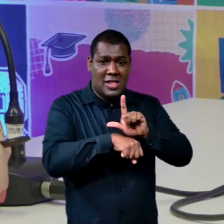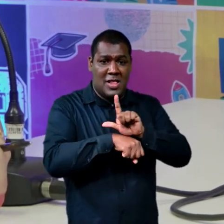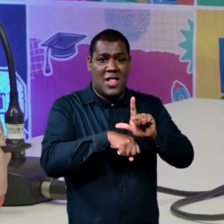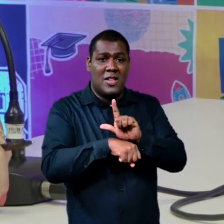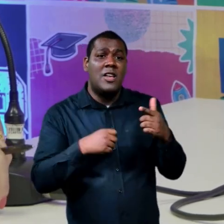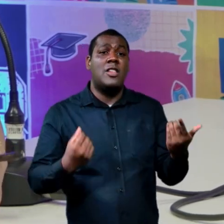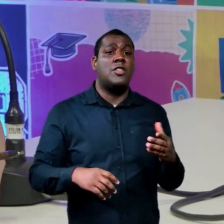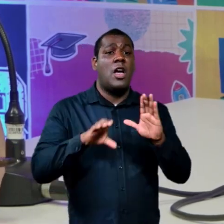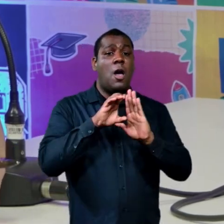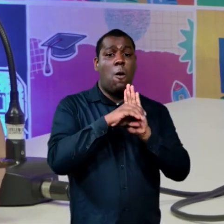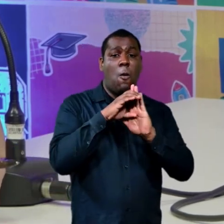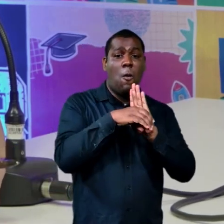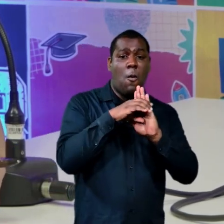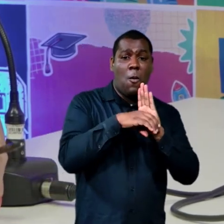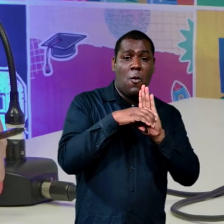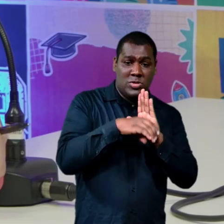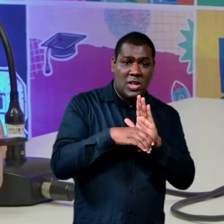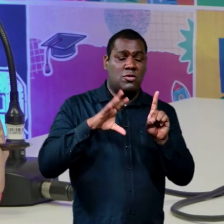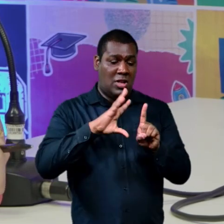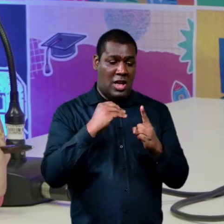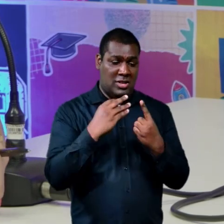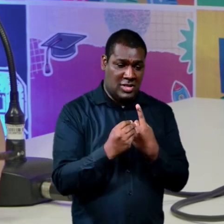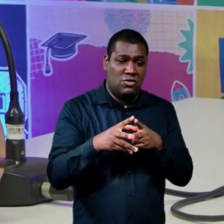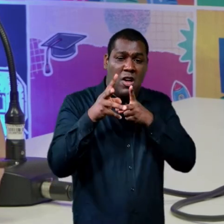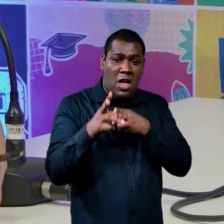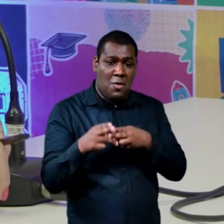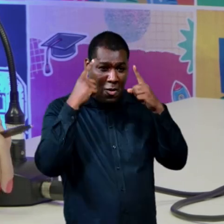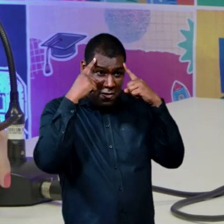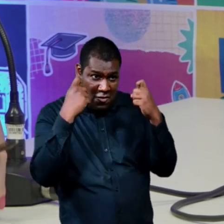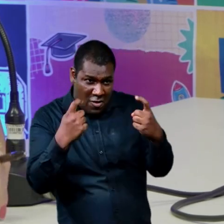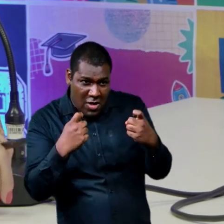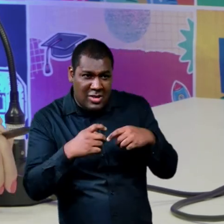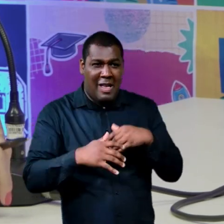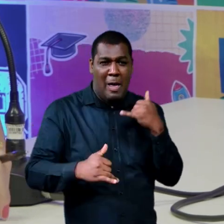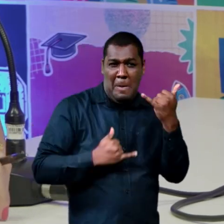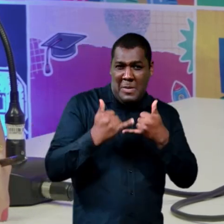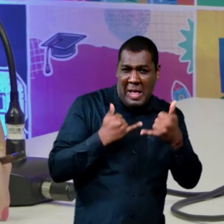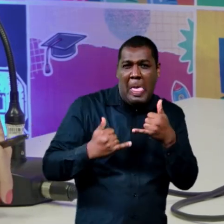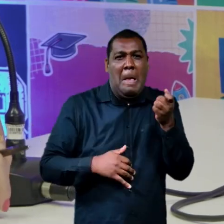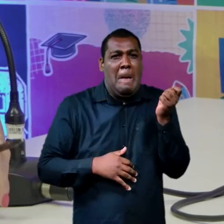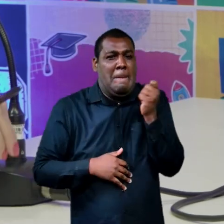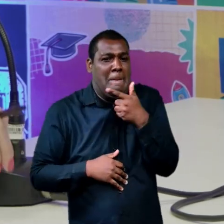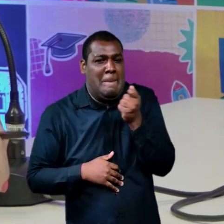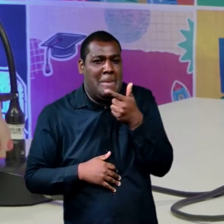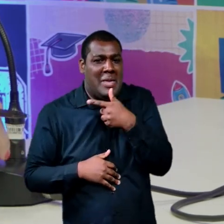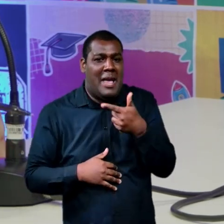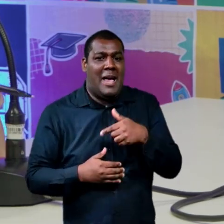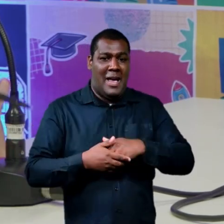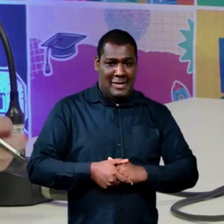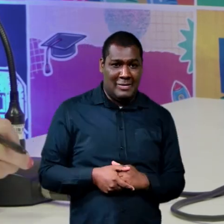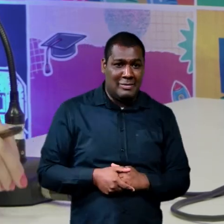sexual é tratado como microviolências, que inicia de forma muito sutil, com brincadeiras, com comentários, e que quando não